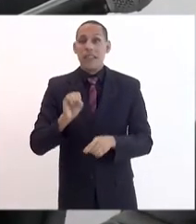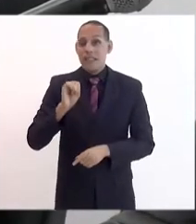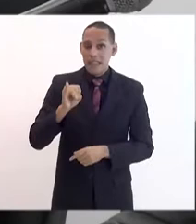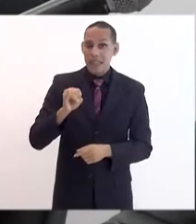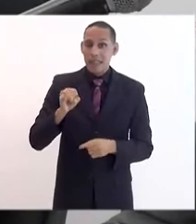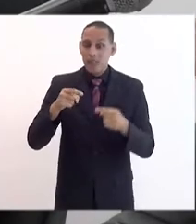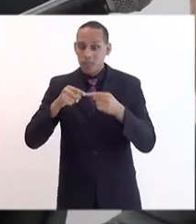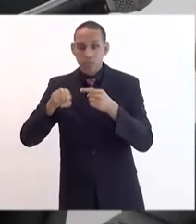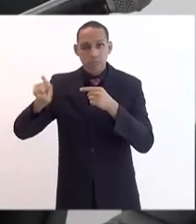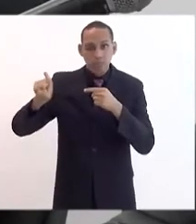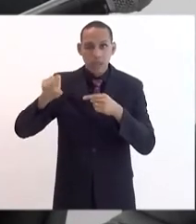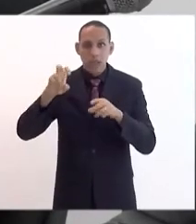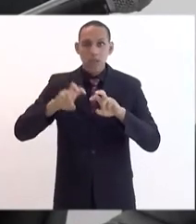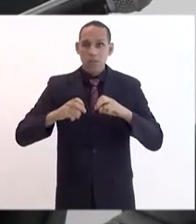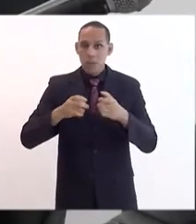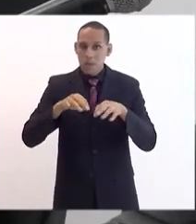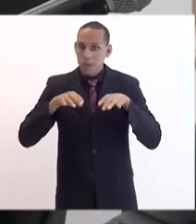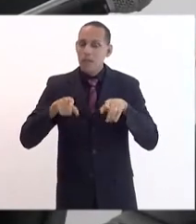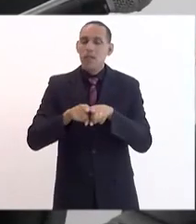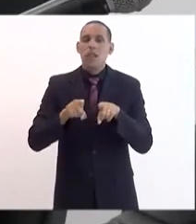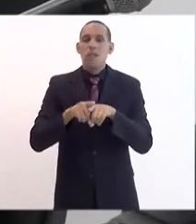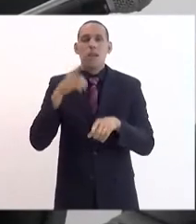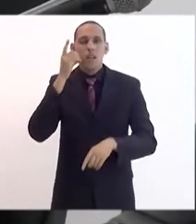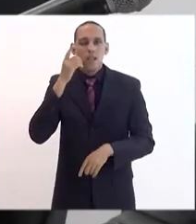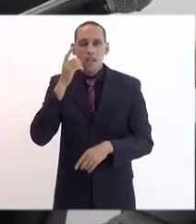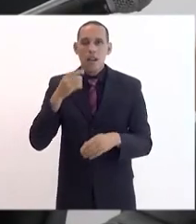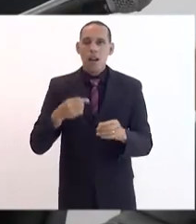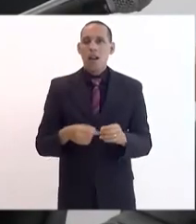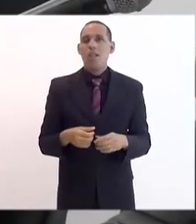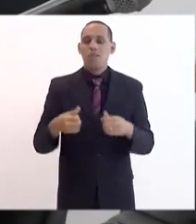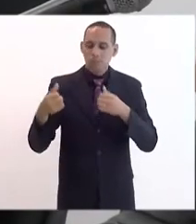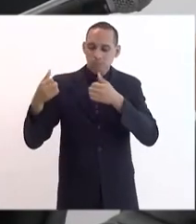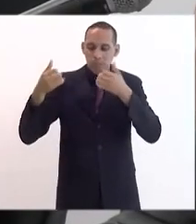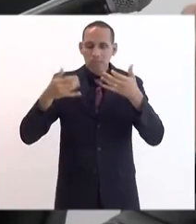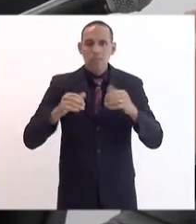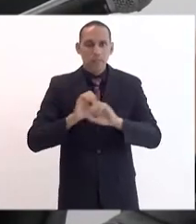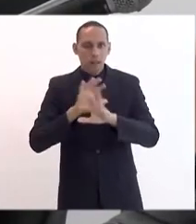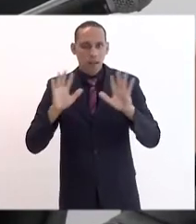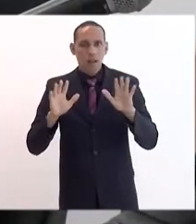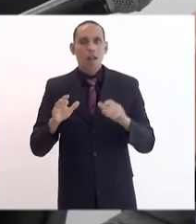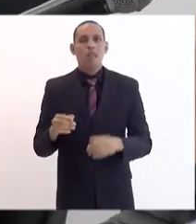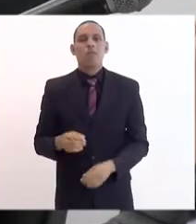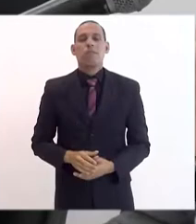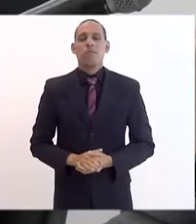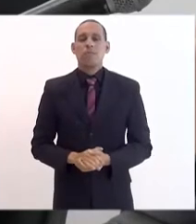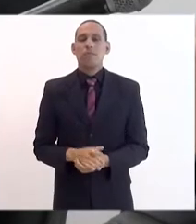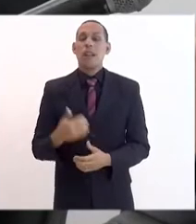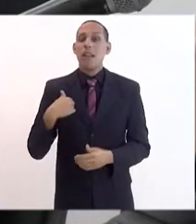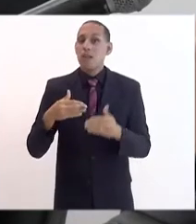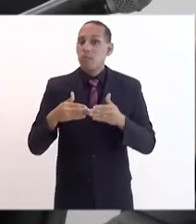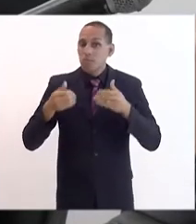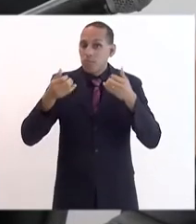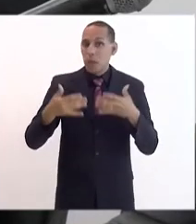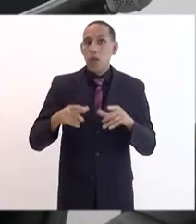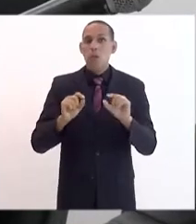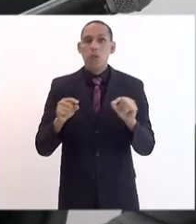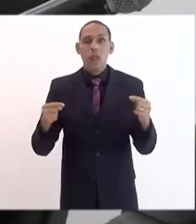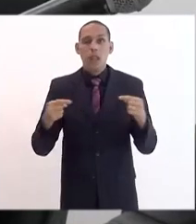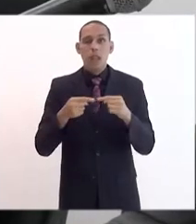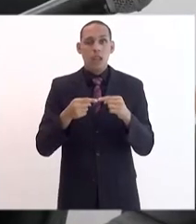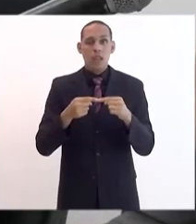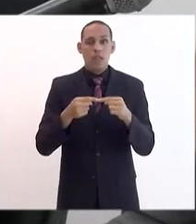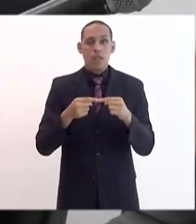em plenário, o deputado também terá que se manifestar, o membro da CCJ. Minha questão de ordem é a respeito da